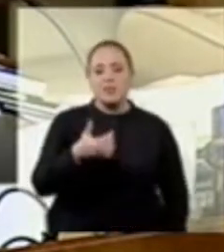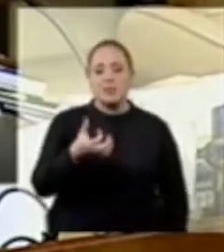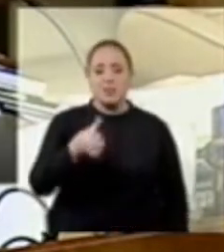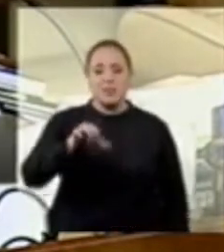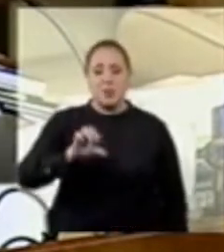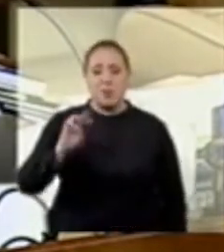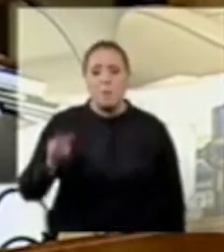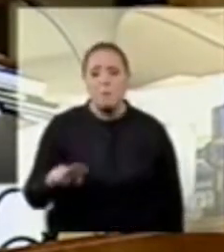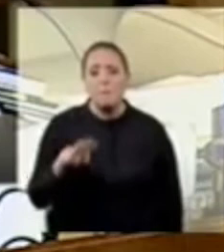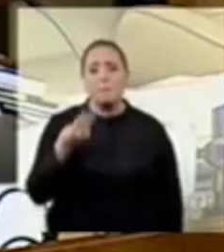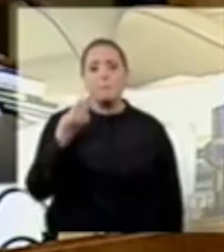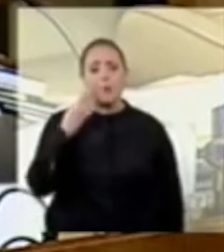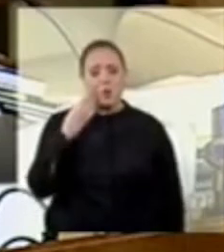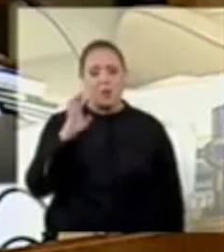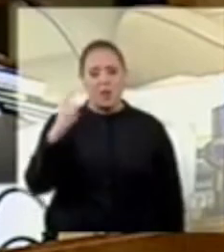milhões